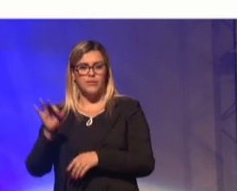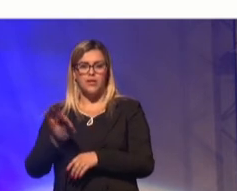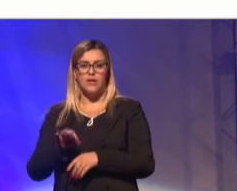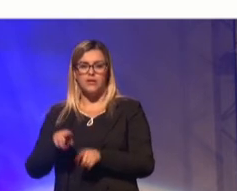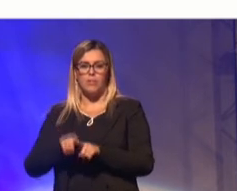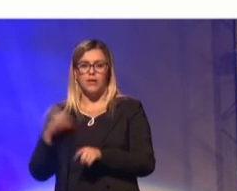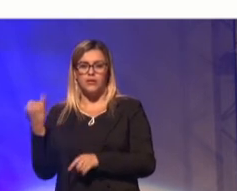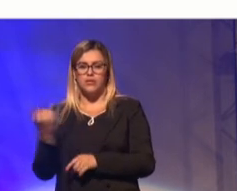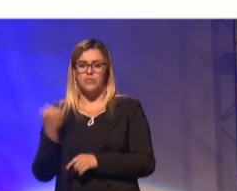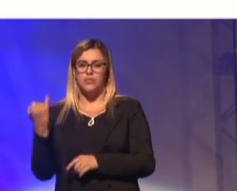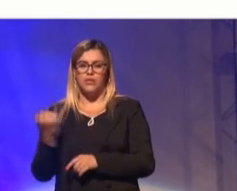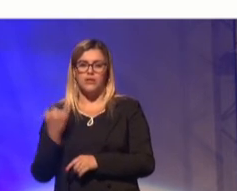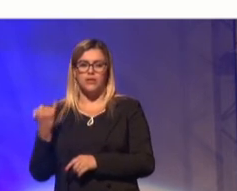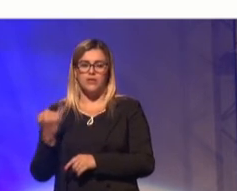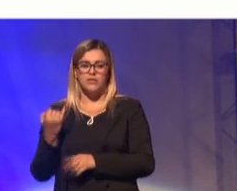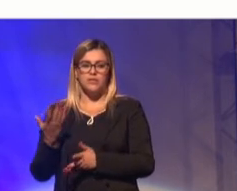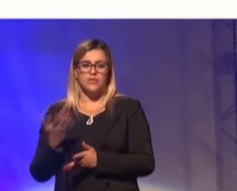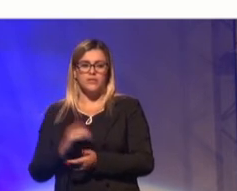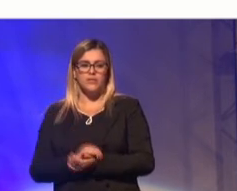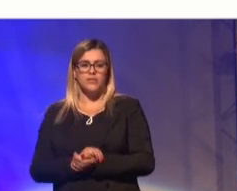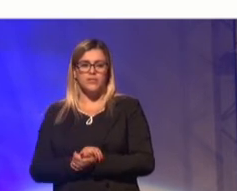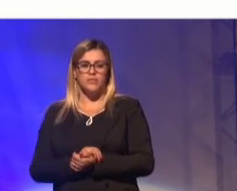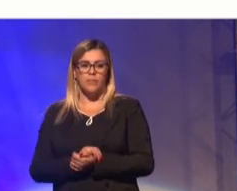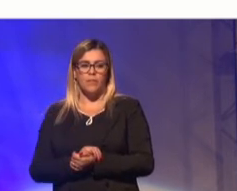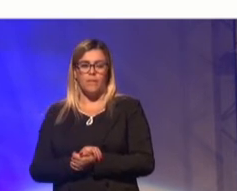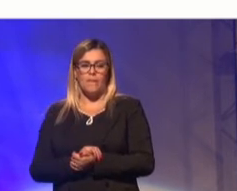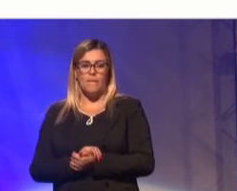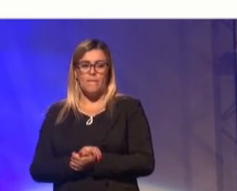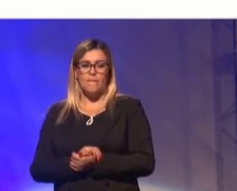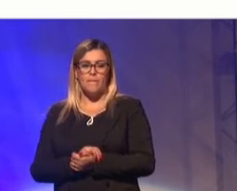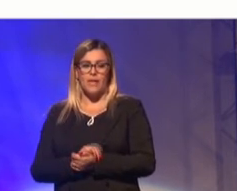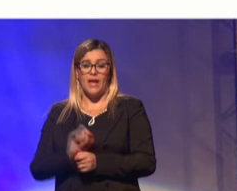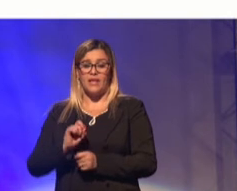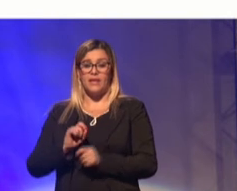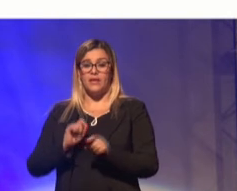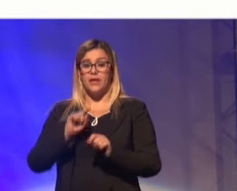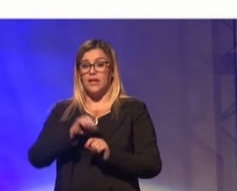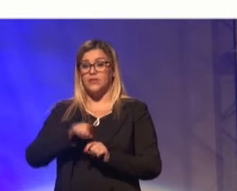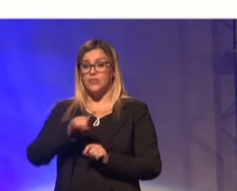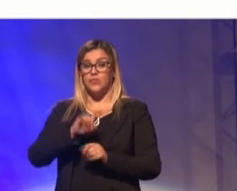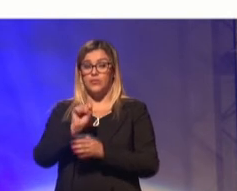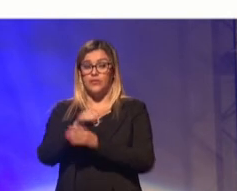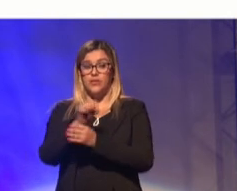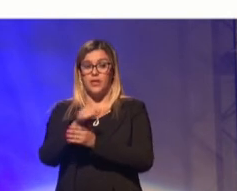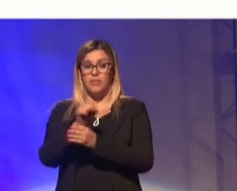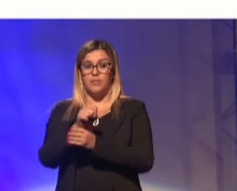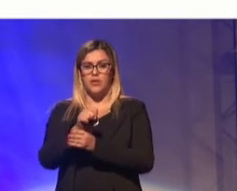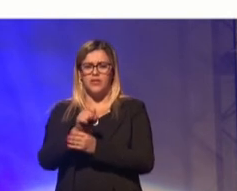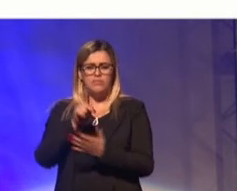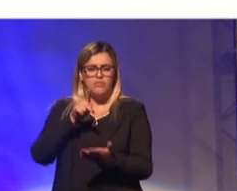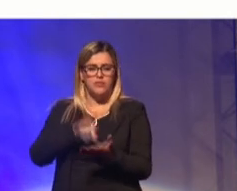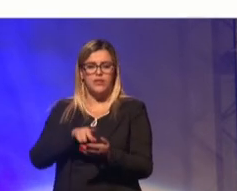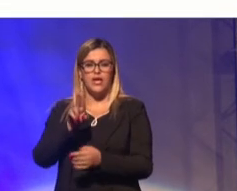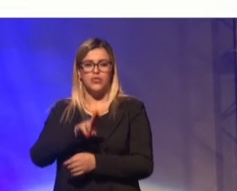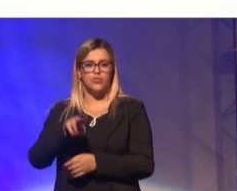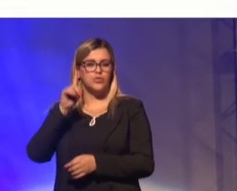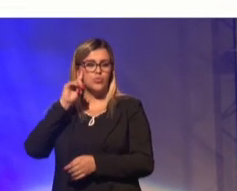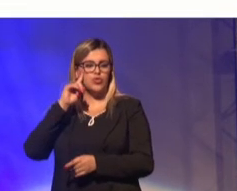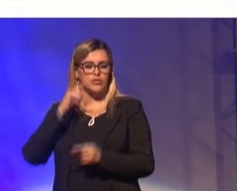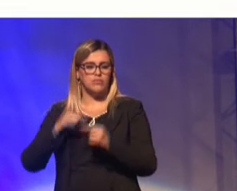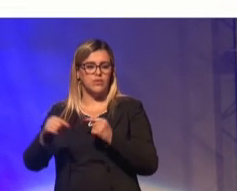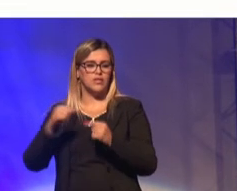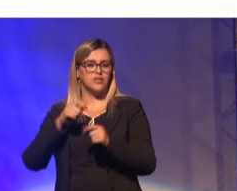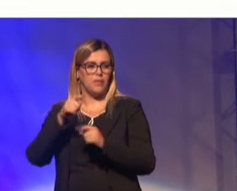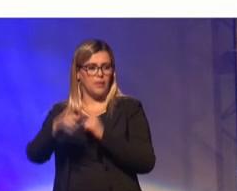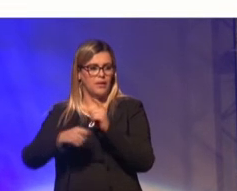de importância, né, desses recursos, aqueles que os fisioterapeutas usavam mesmo, no dia a dia,